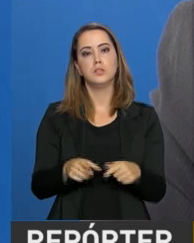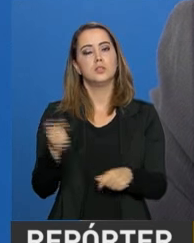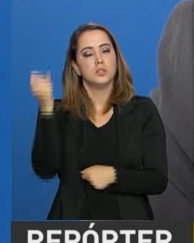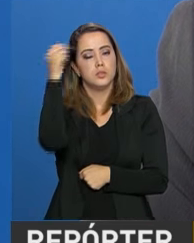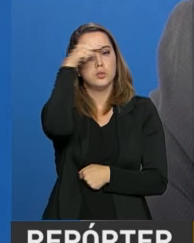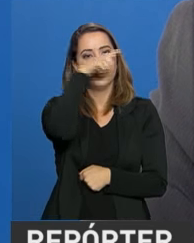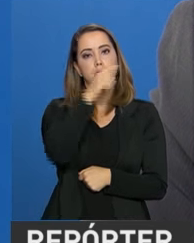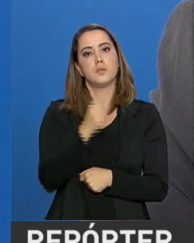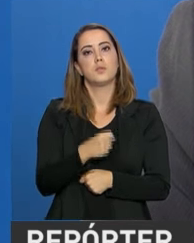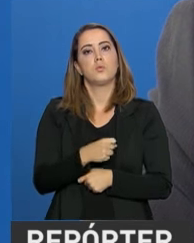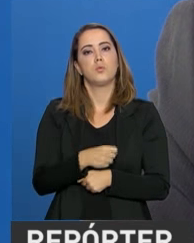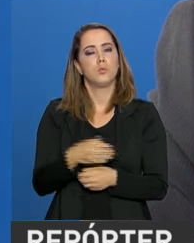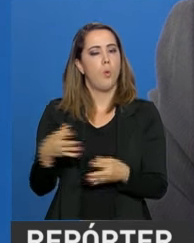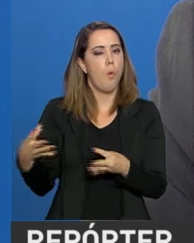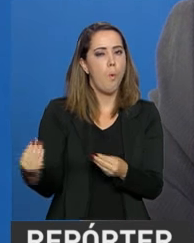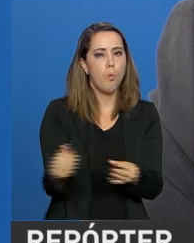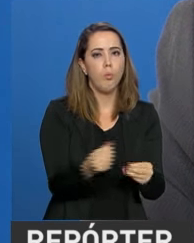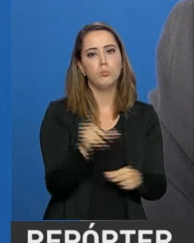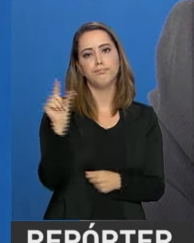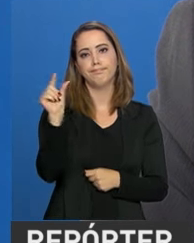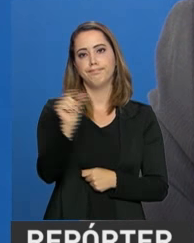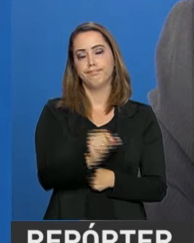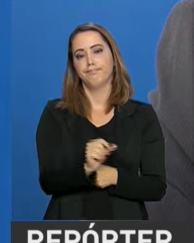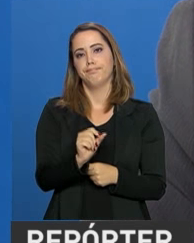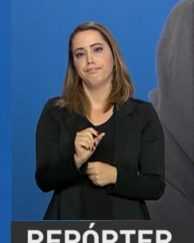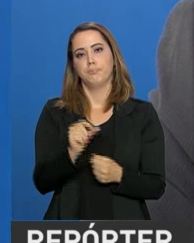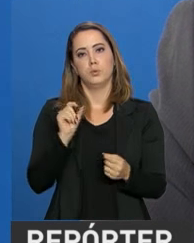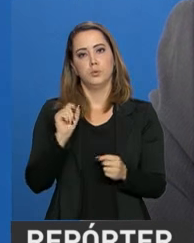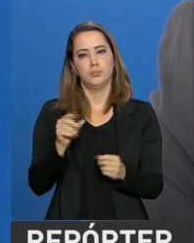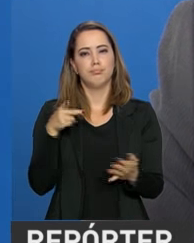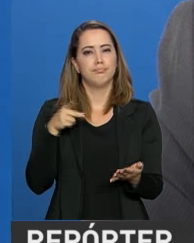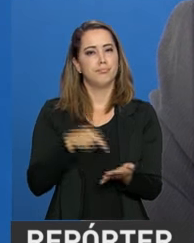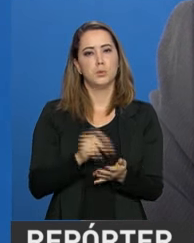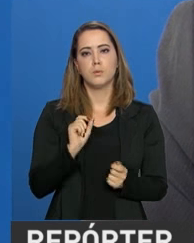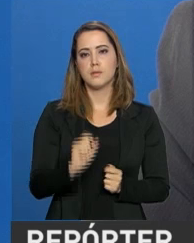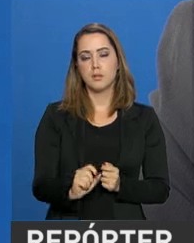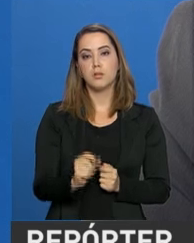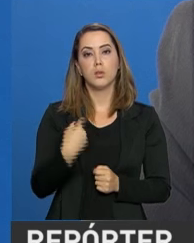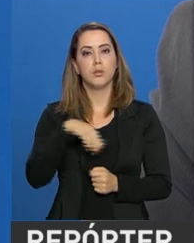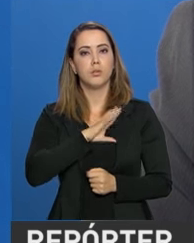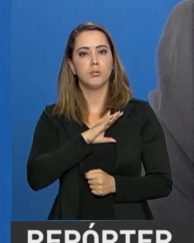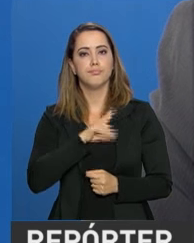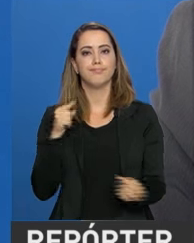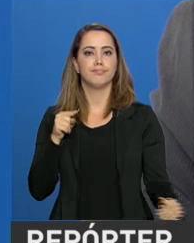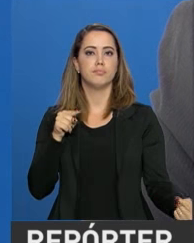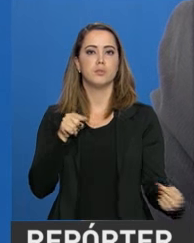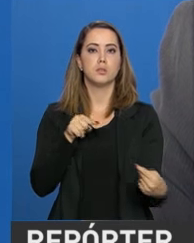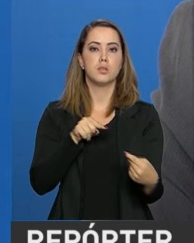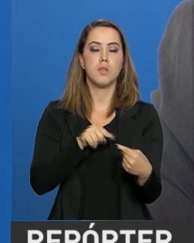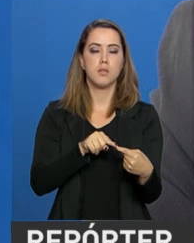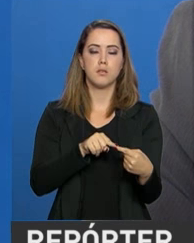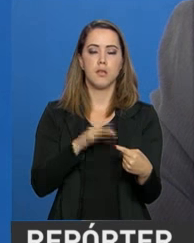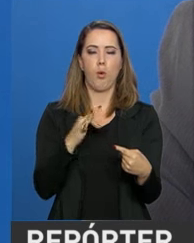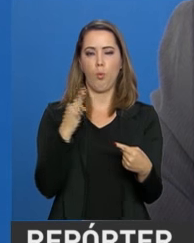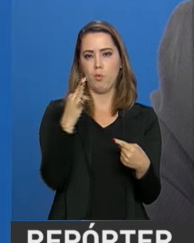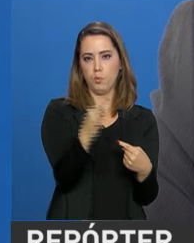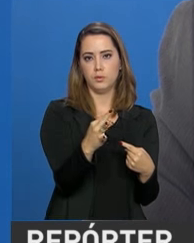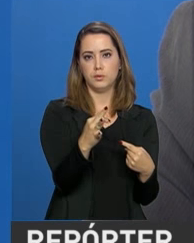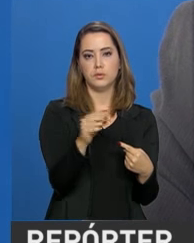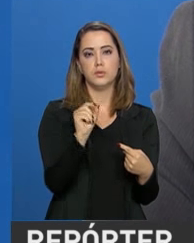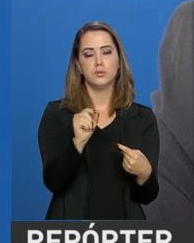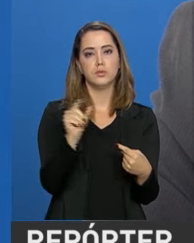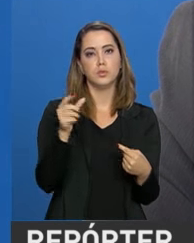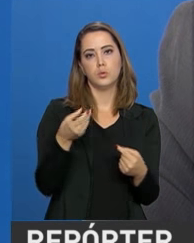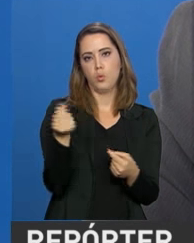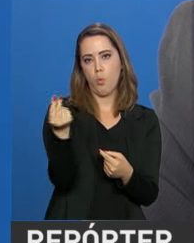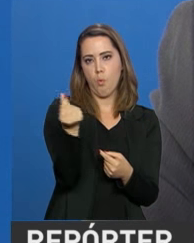dificilmente ou muito pouco provável nós conseguiríamos um acordo com índices